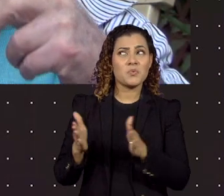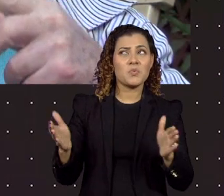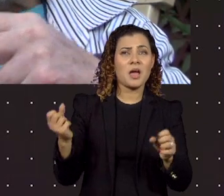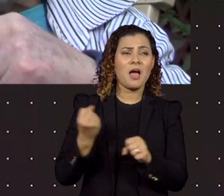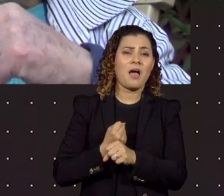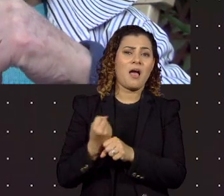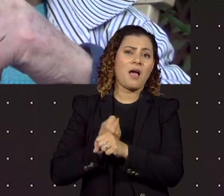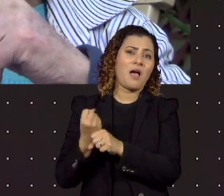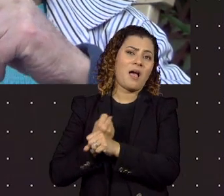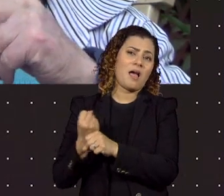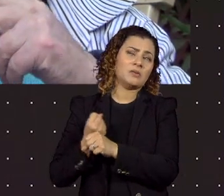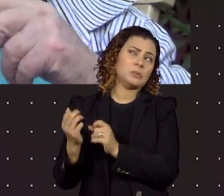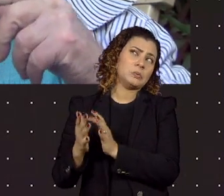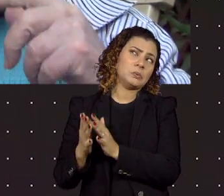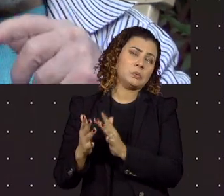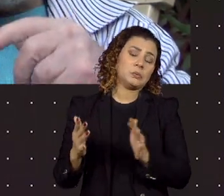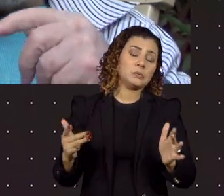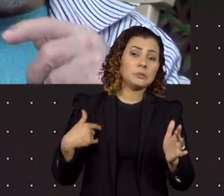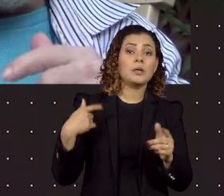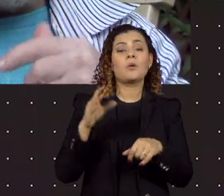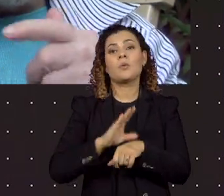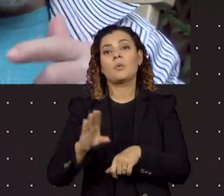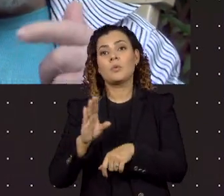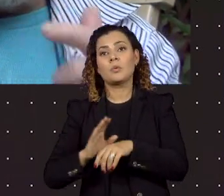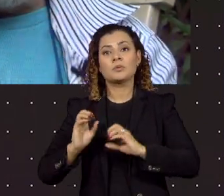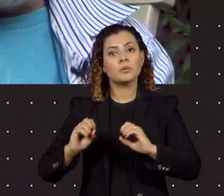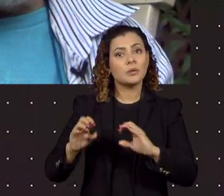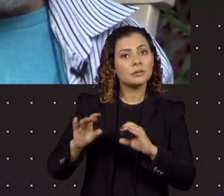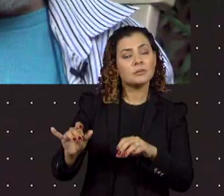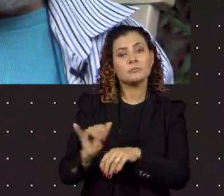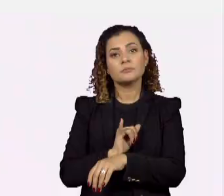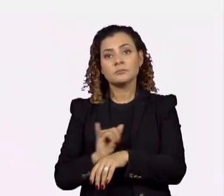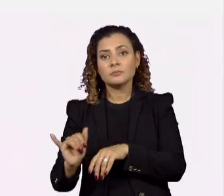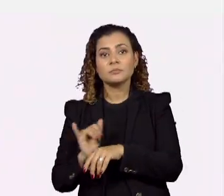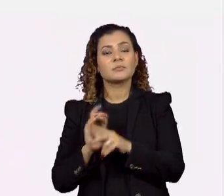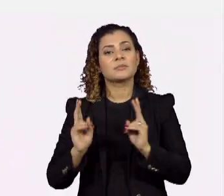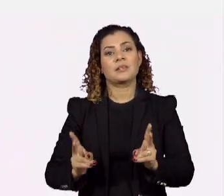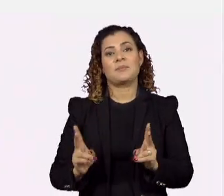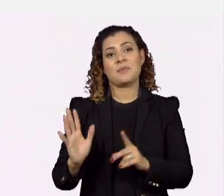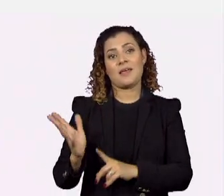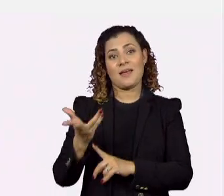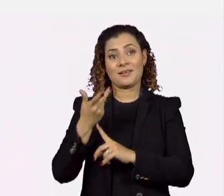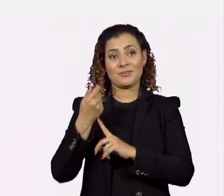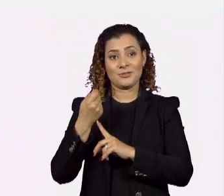anos, desenvolvendo cursos de educação através da arte.